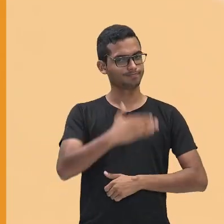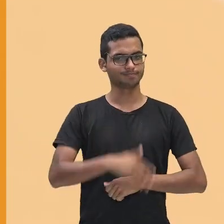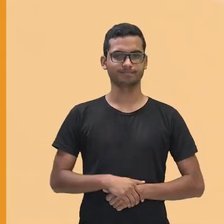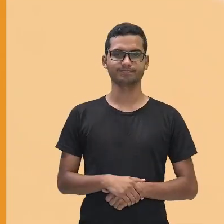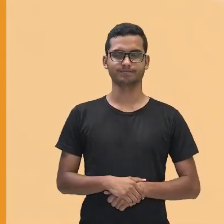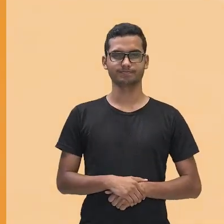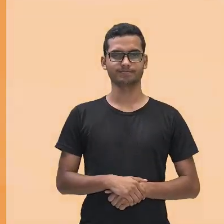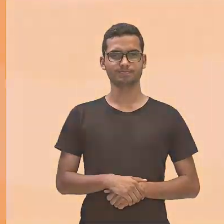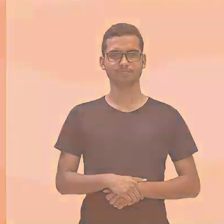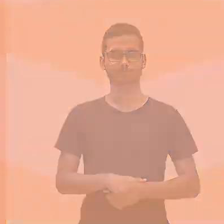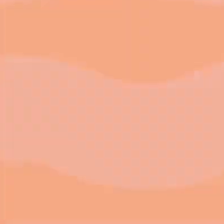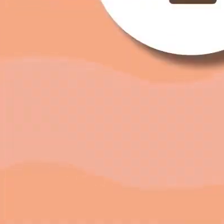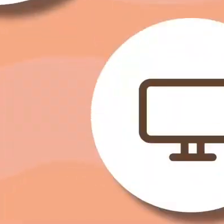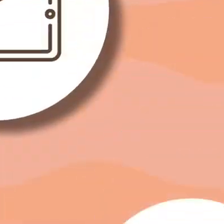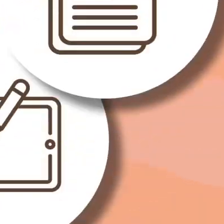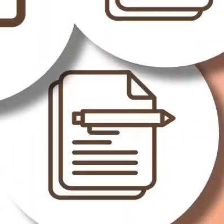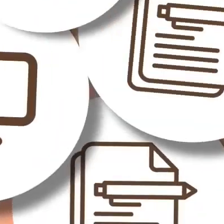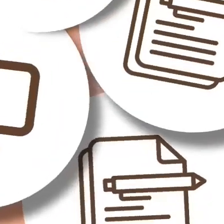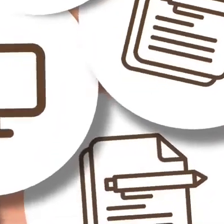Geografia.